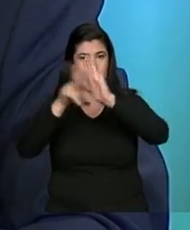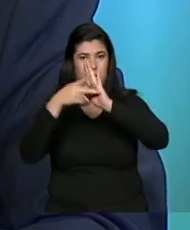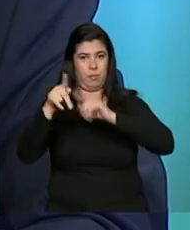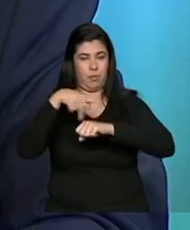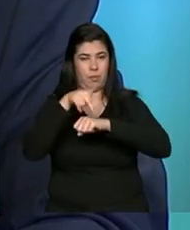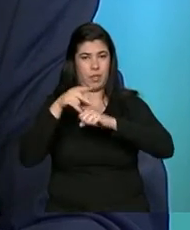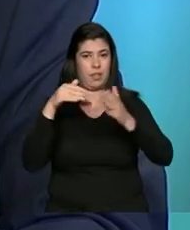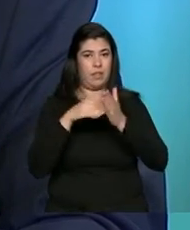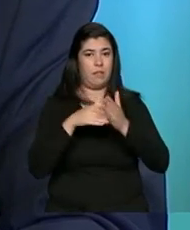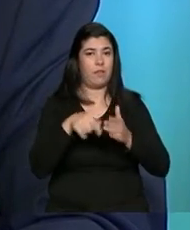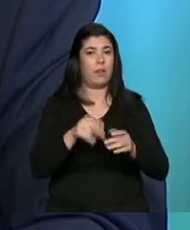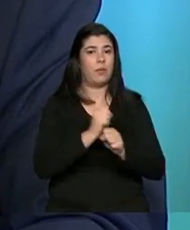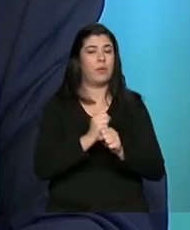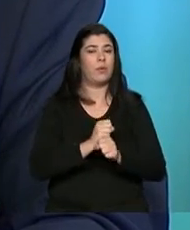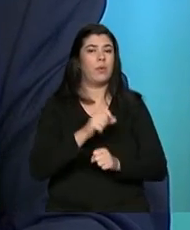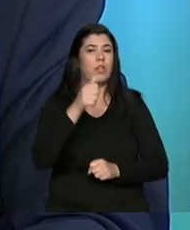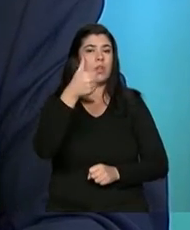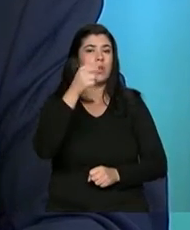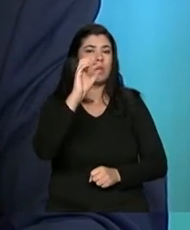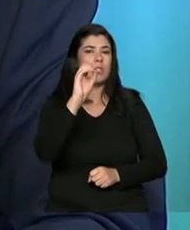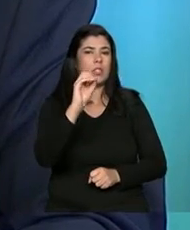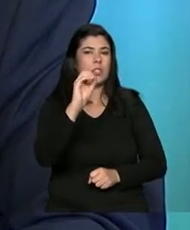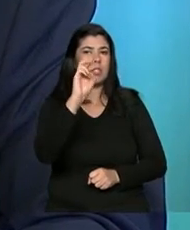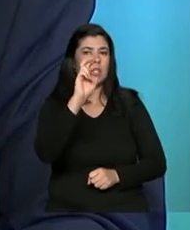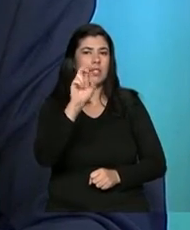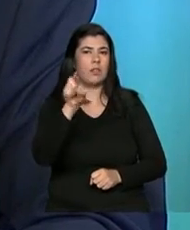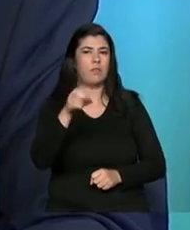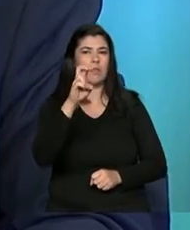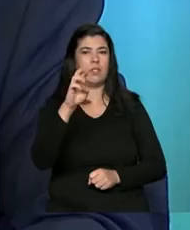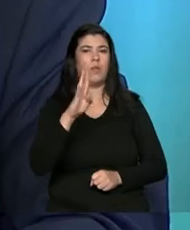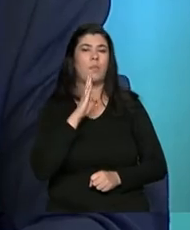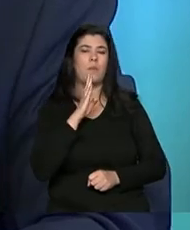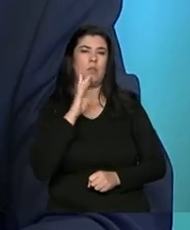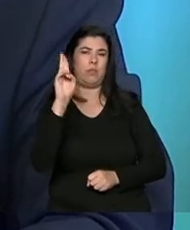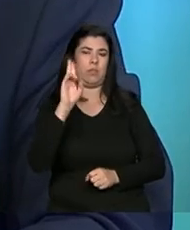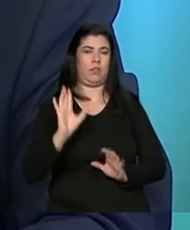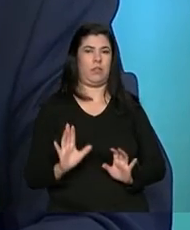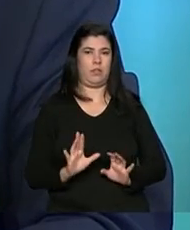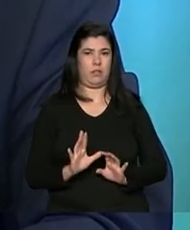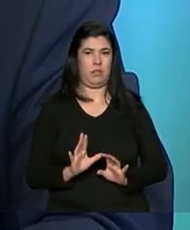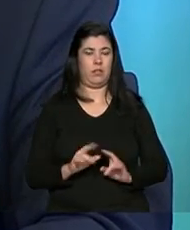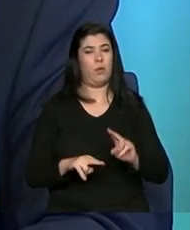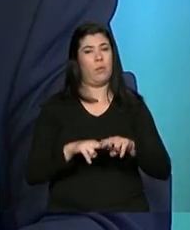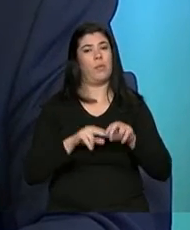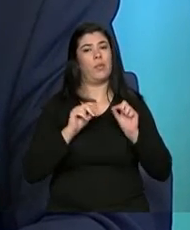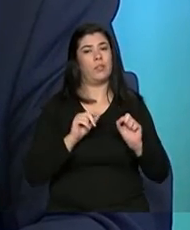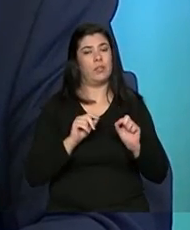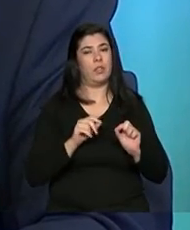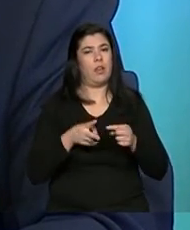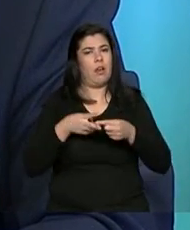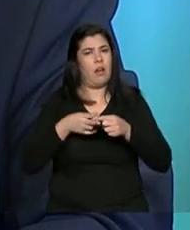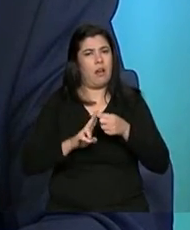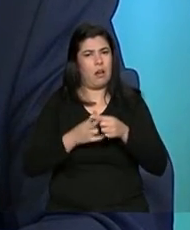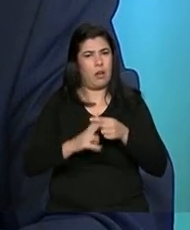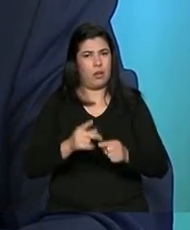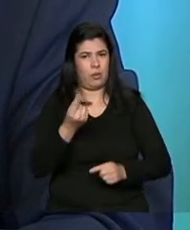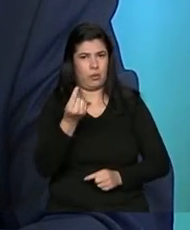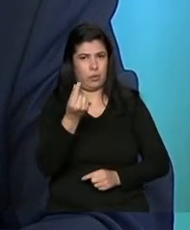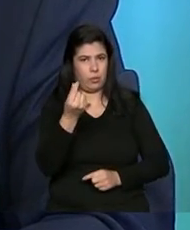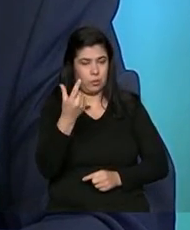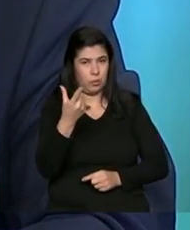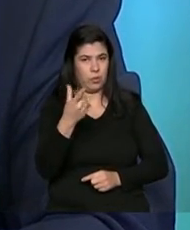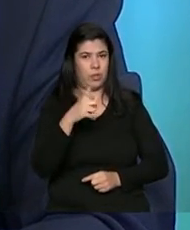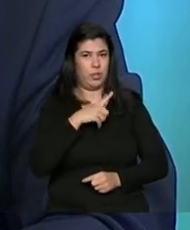até o final do ano da ordem de 5,5 bilhões de reais portanto a a ajuste na no